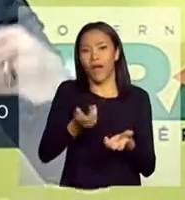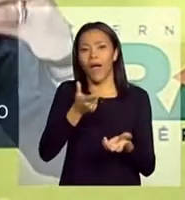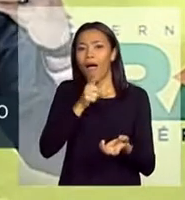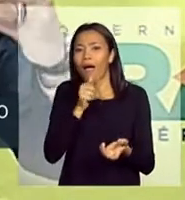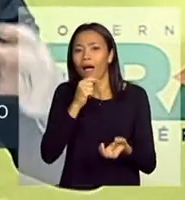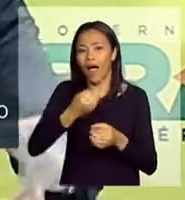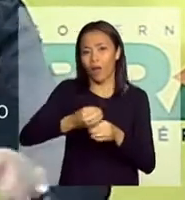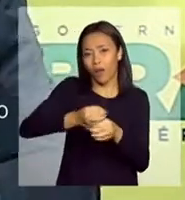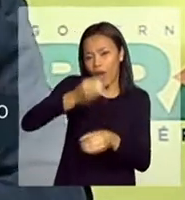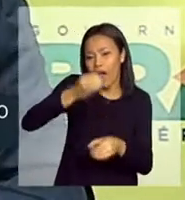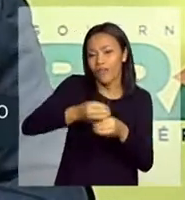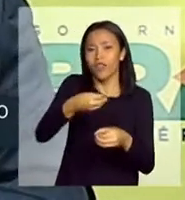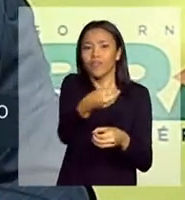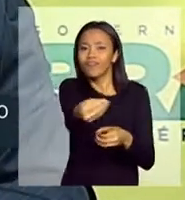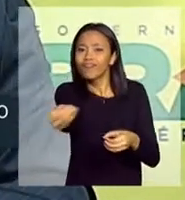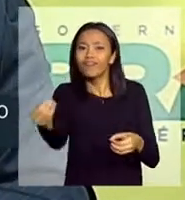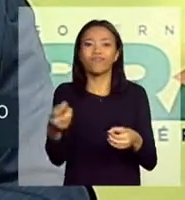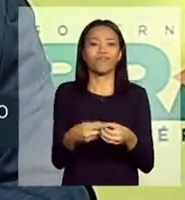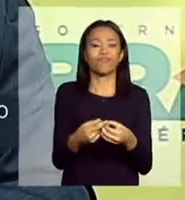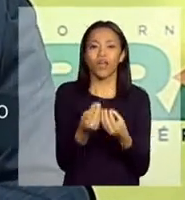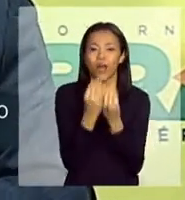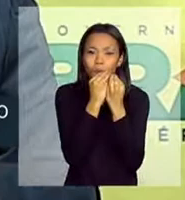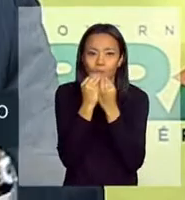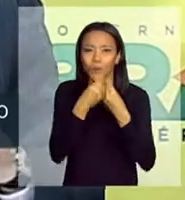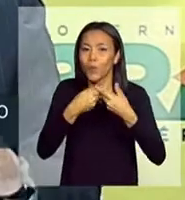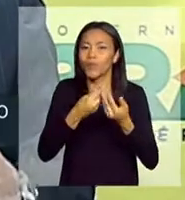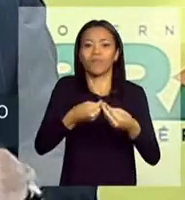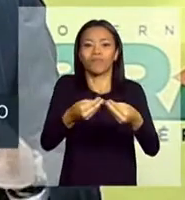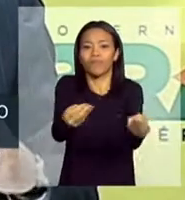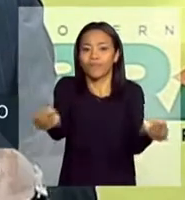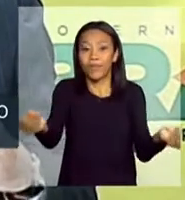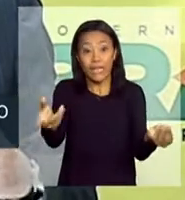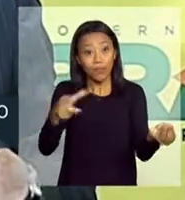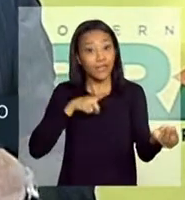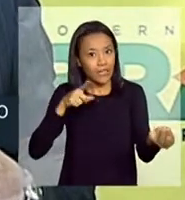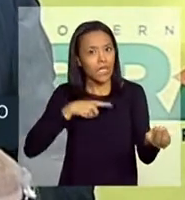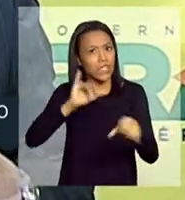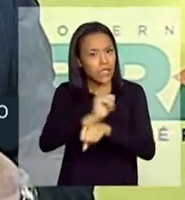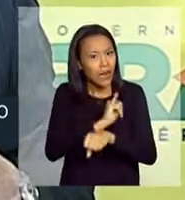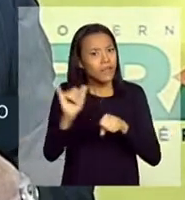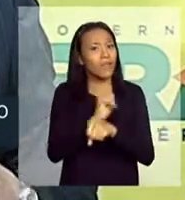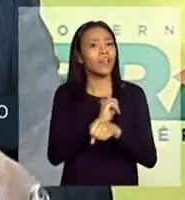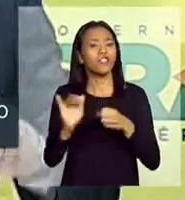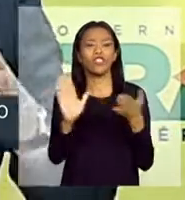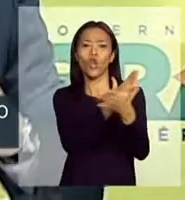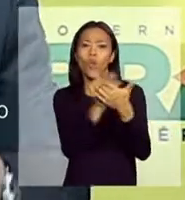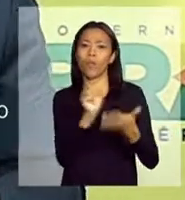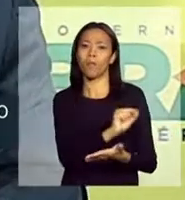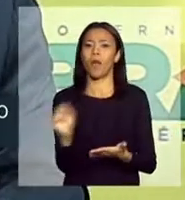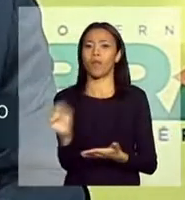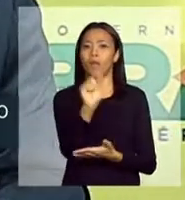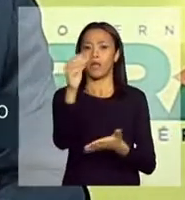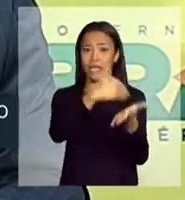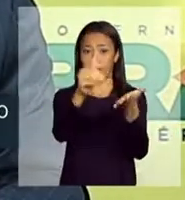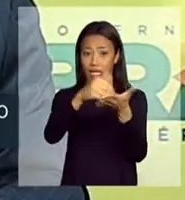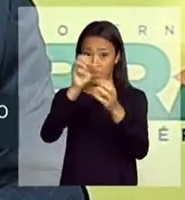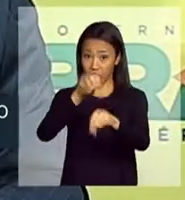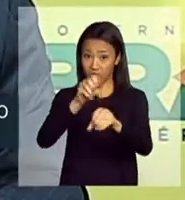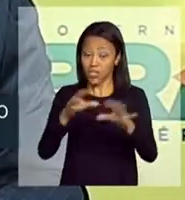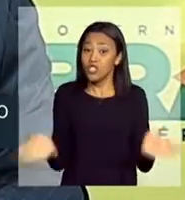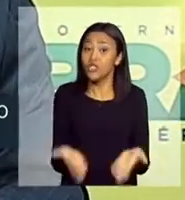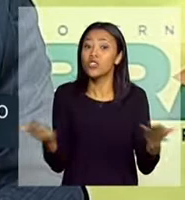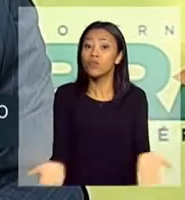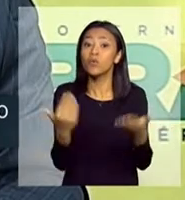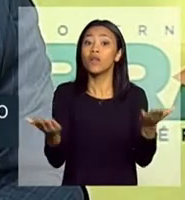uma garrafa d'água orientam como é que deve ser a prova então tem um trabalho de alguma secretaria de educação estimulando a participação